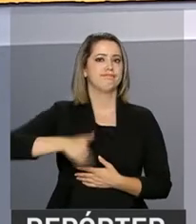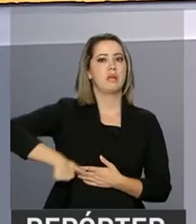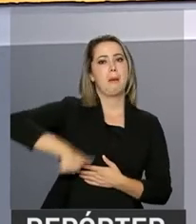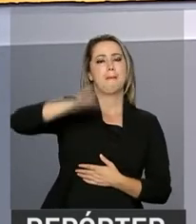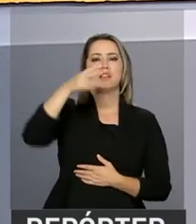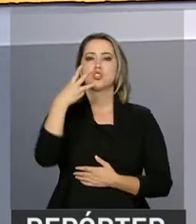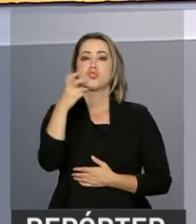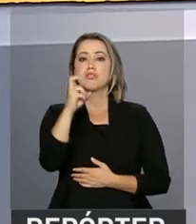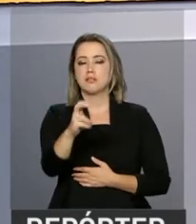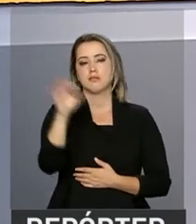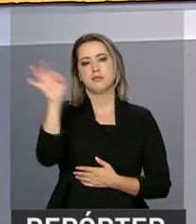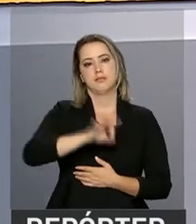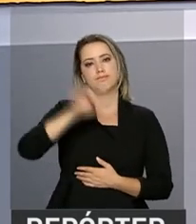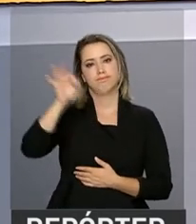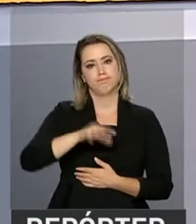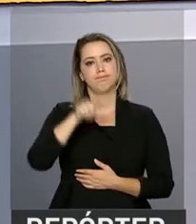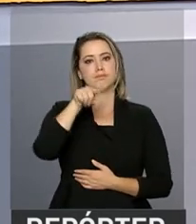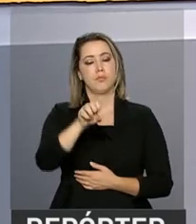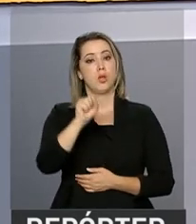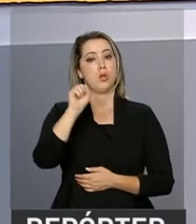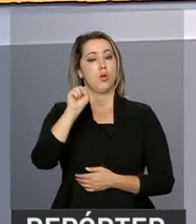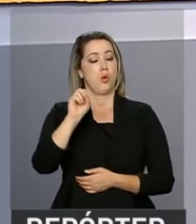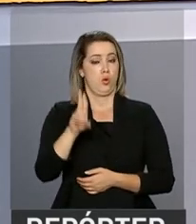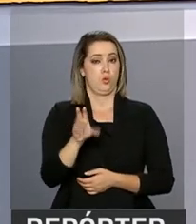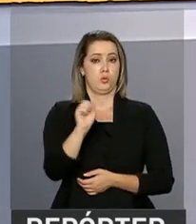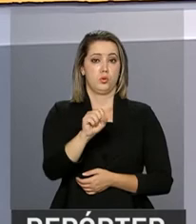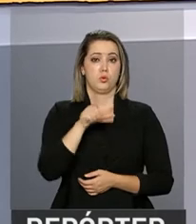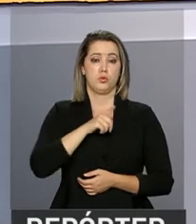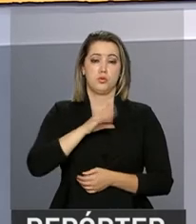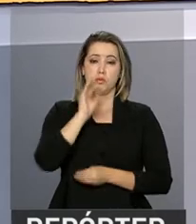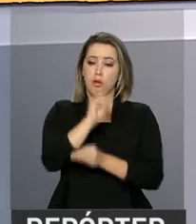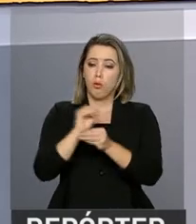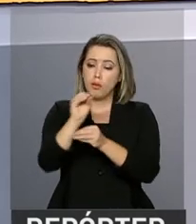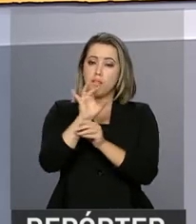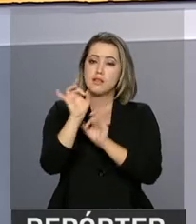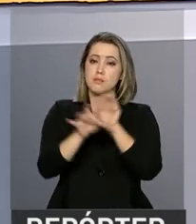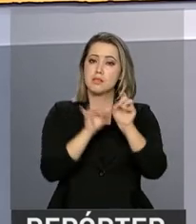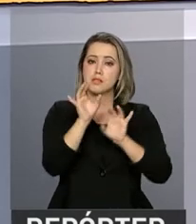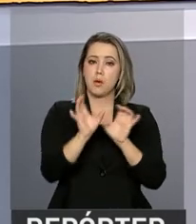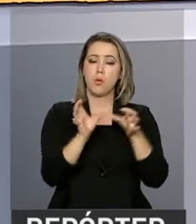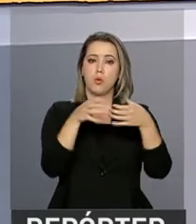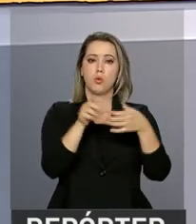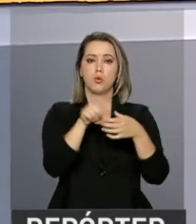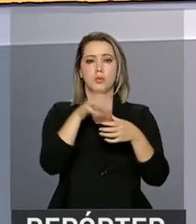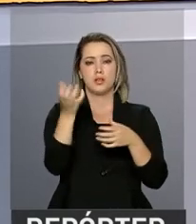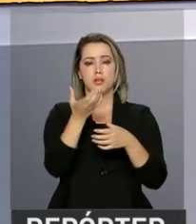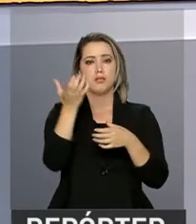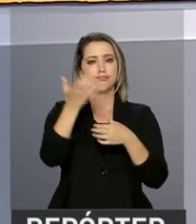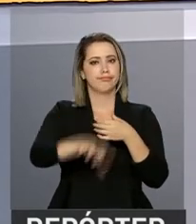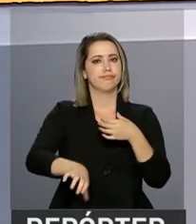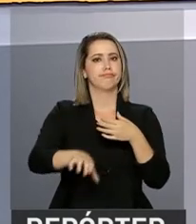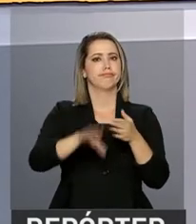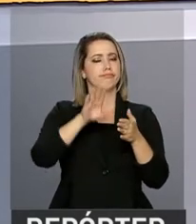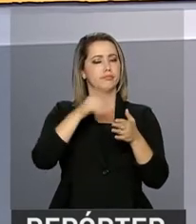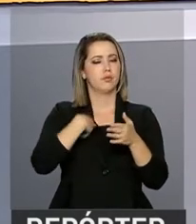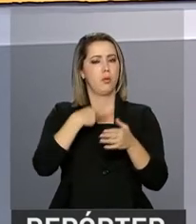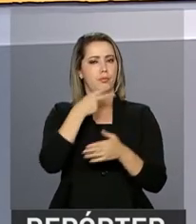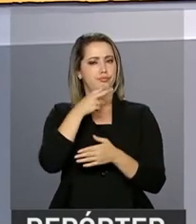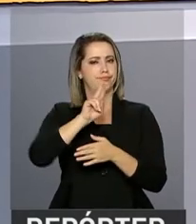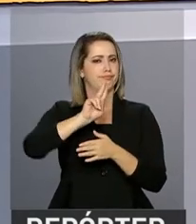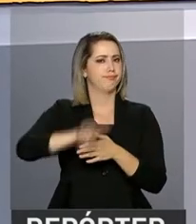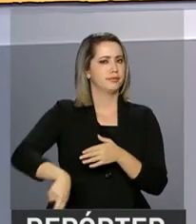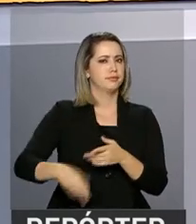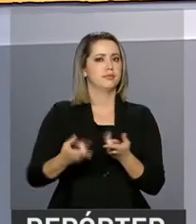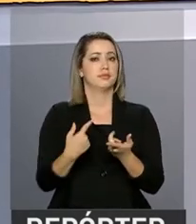35% e o sistema único de saúde tem tratamento específico para quem quer parar de fumar e adotar hábitos